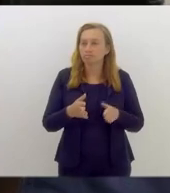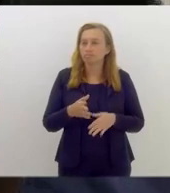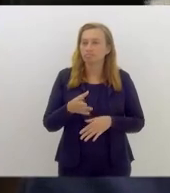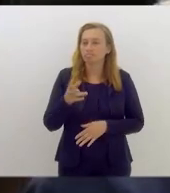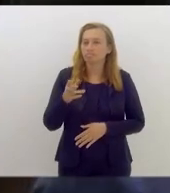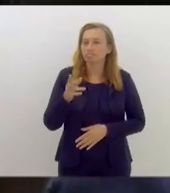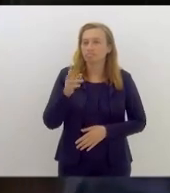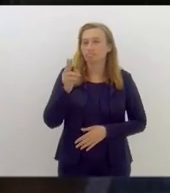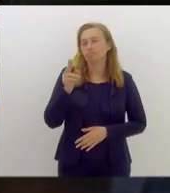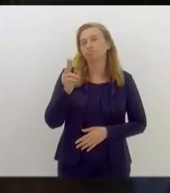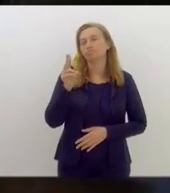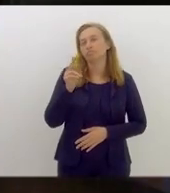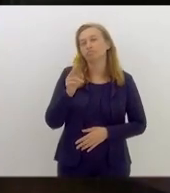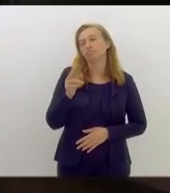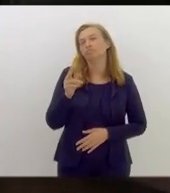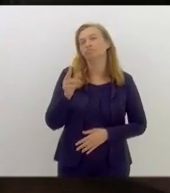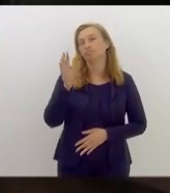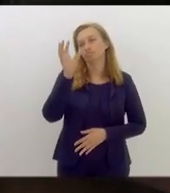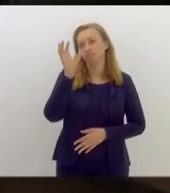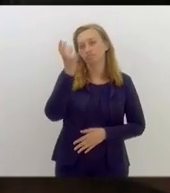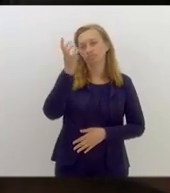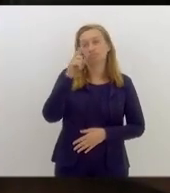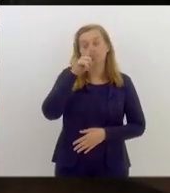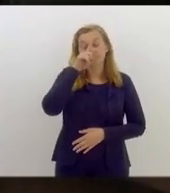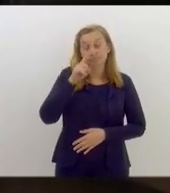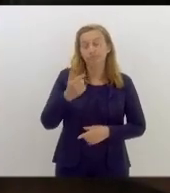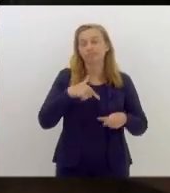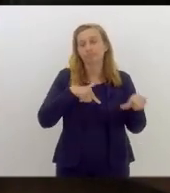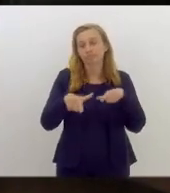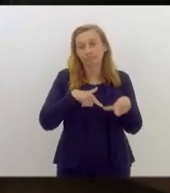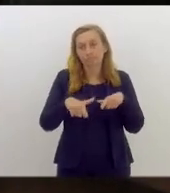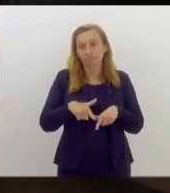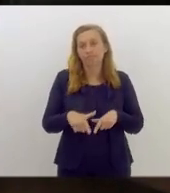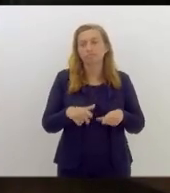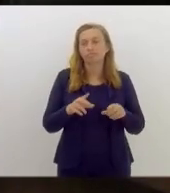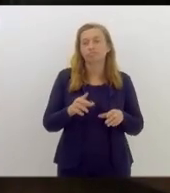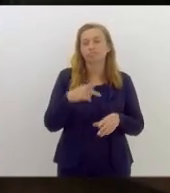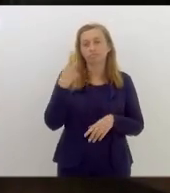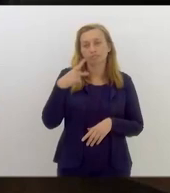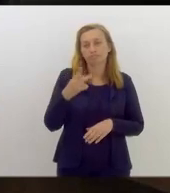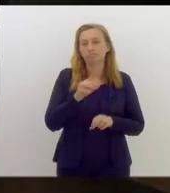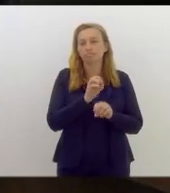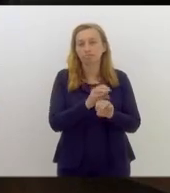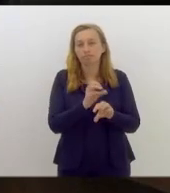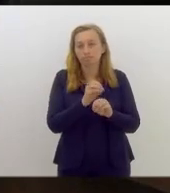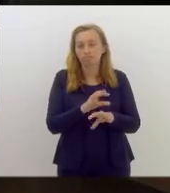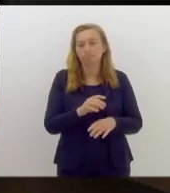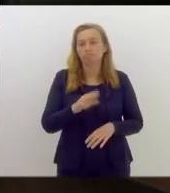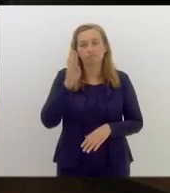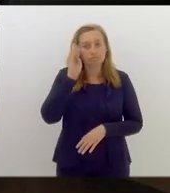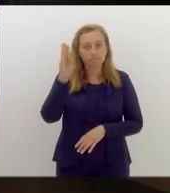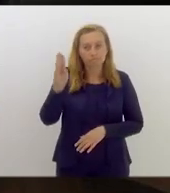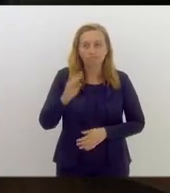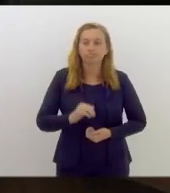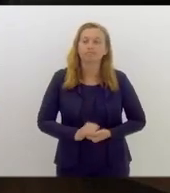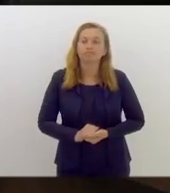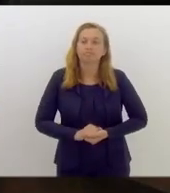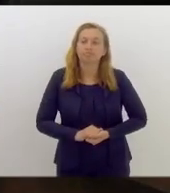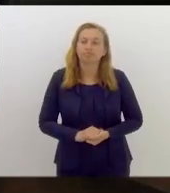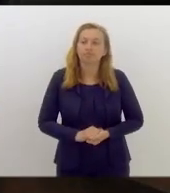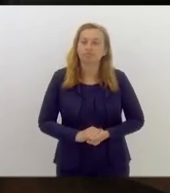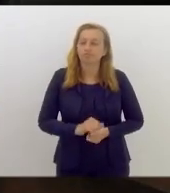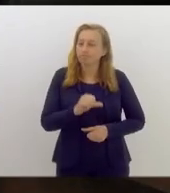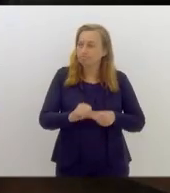climática e, né, trabalhar isso em termos de políticas educacionais é fundamental